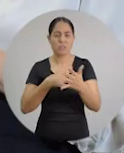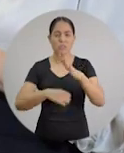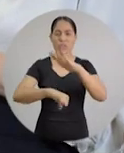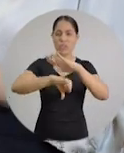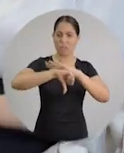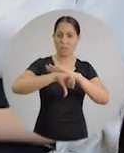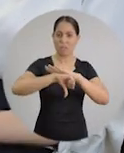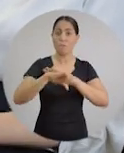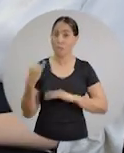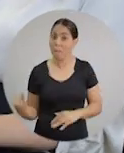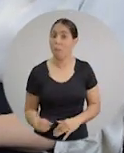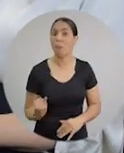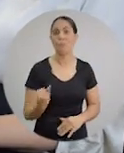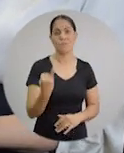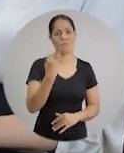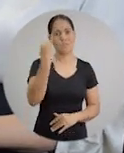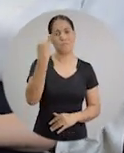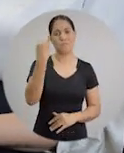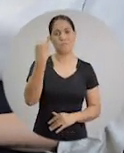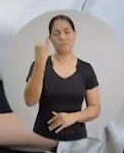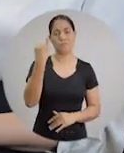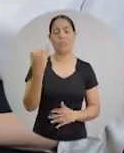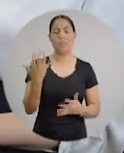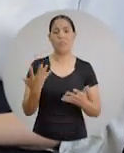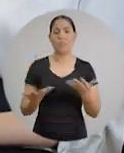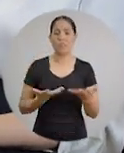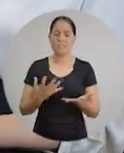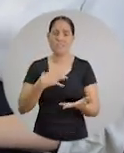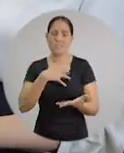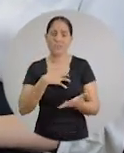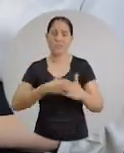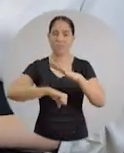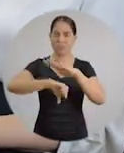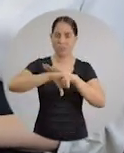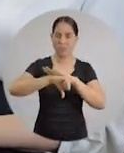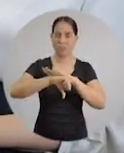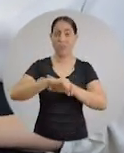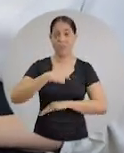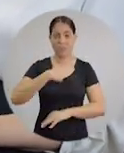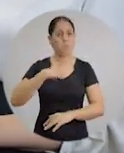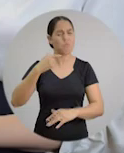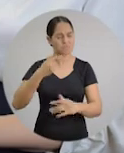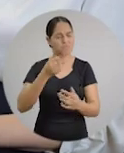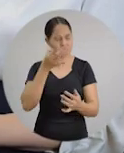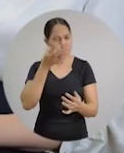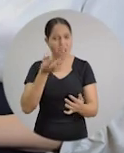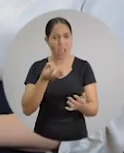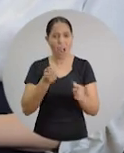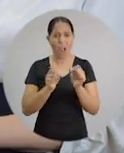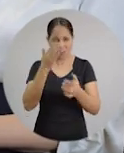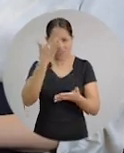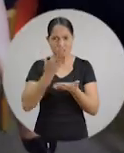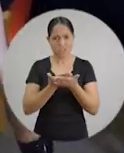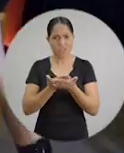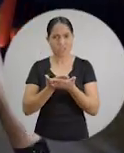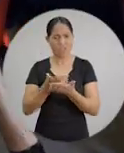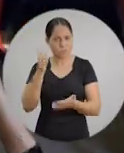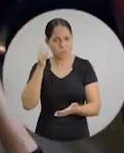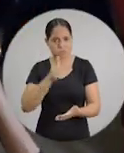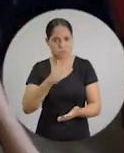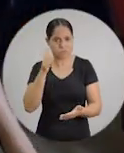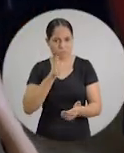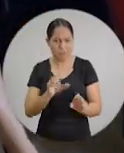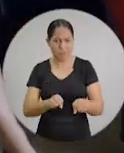penal próprio foi extremamente importante, né? E dentro desse sentido, na minha visão, é uma conquista no combate à violência contra a